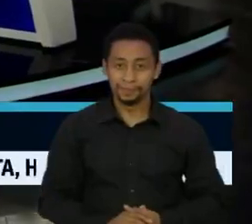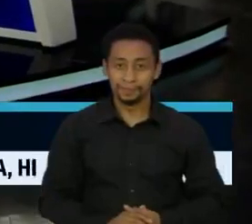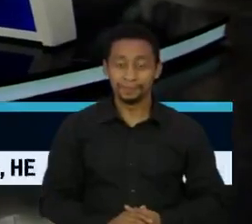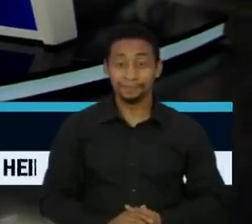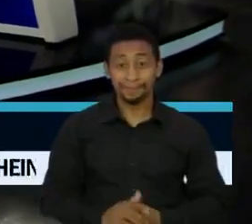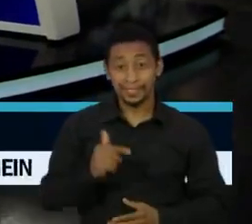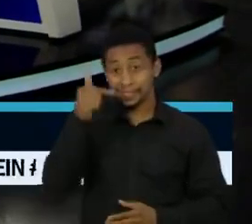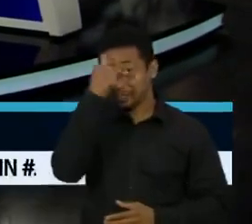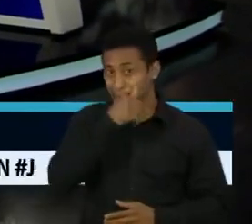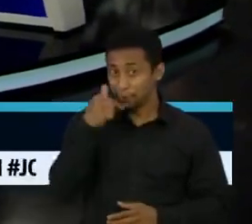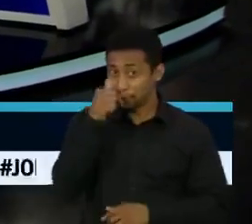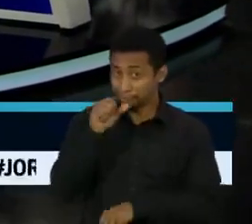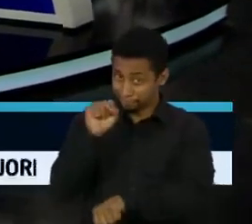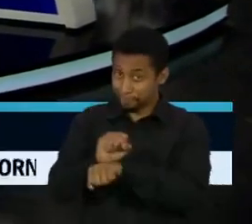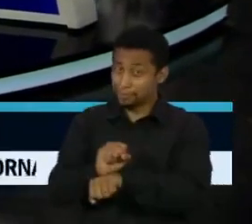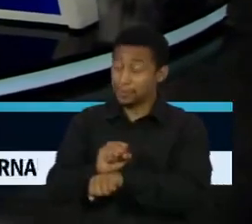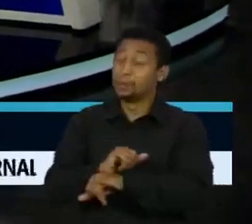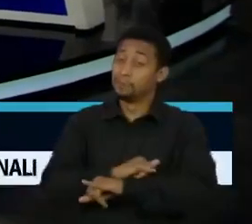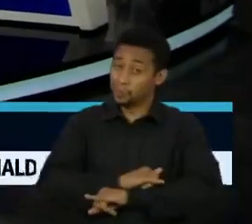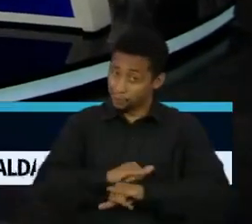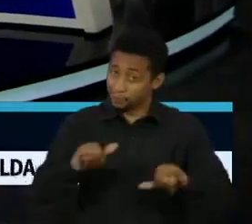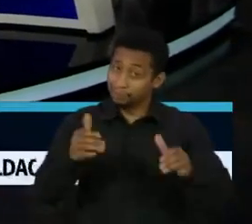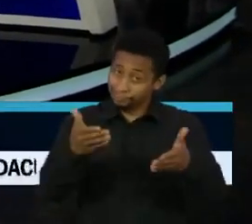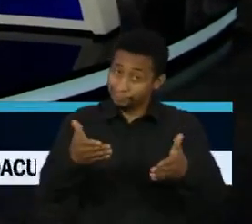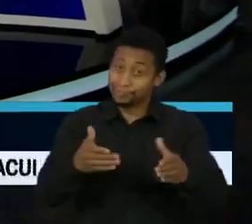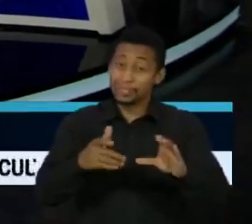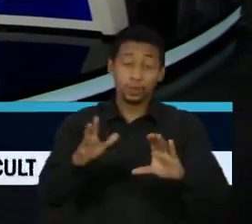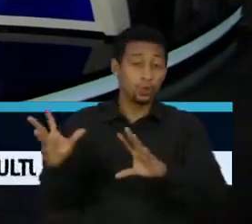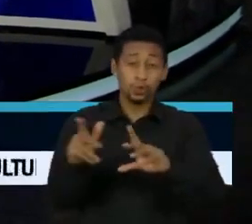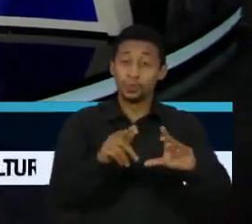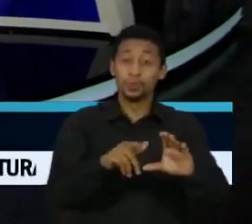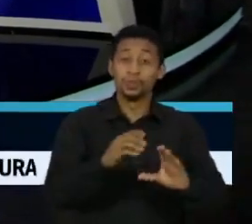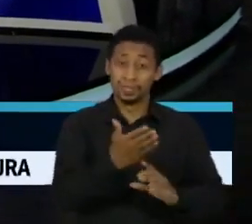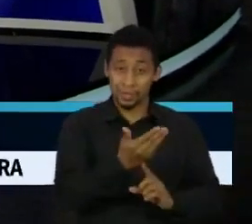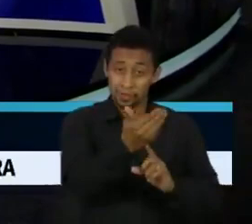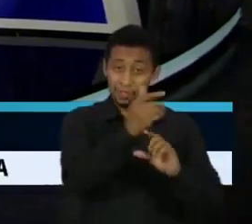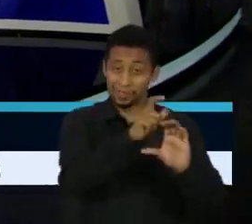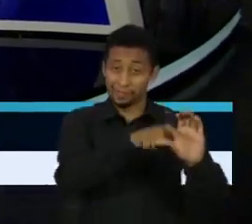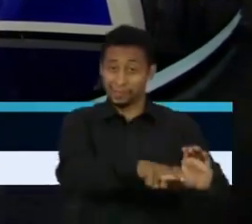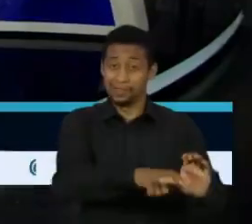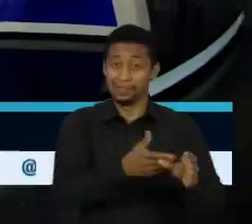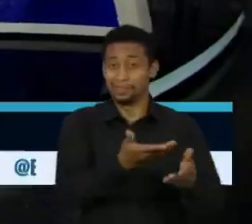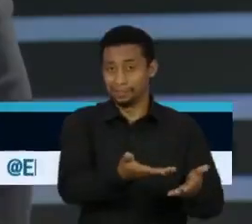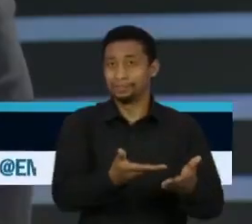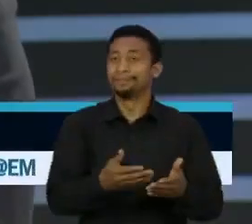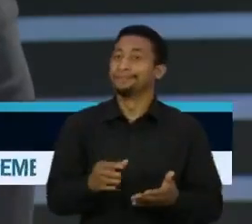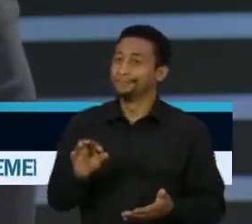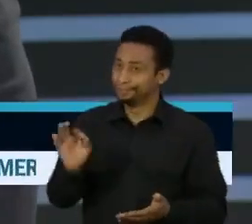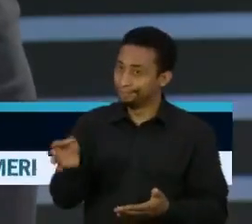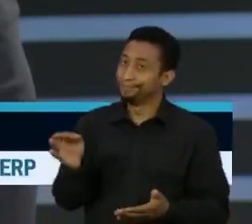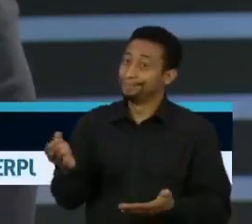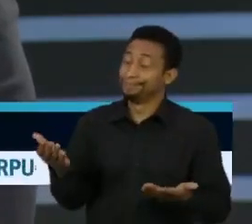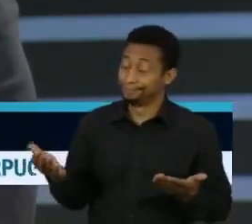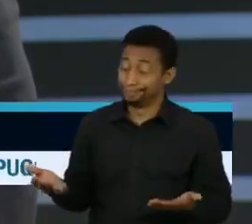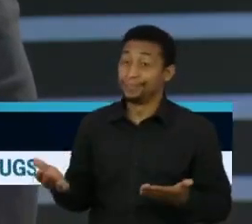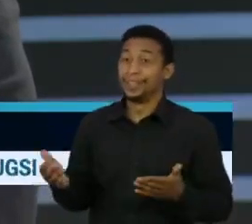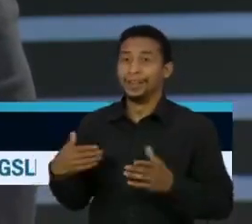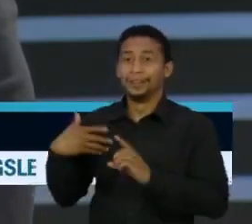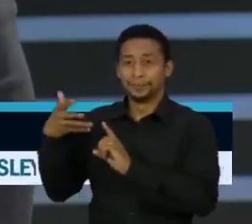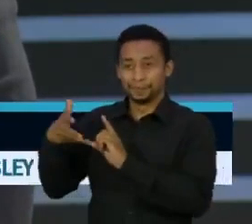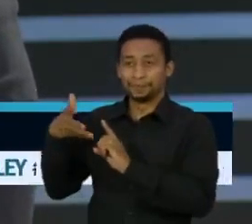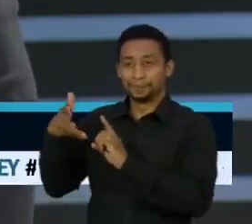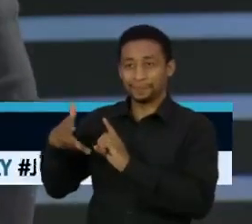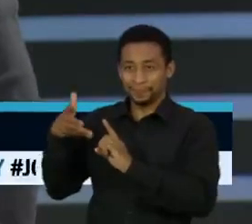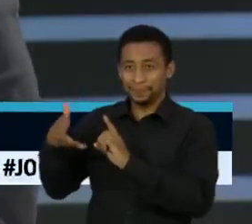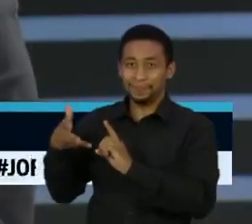em sete horas de apagão foi para mostrar o quanto somos dependentes da tecnologia né Doutora caixa dúvida nenhuma né eu dando uma palestra